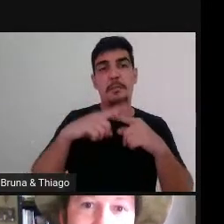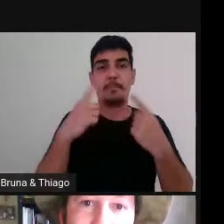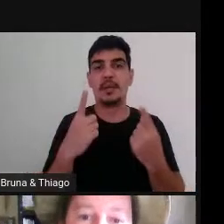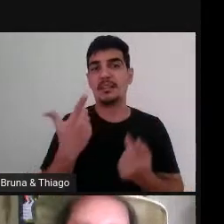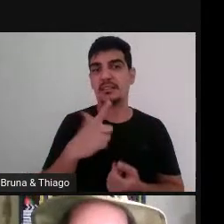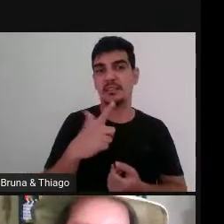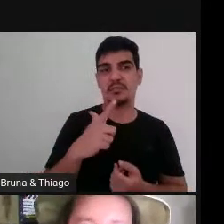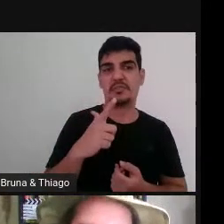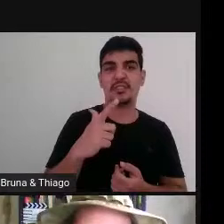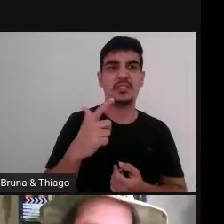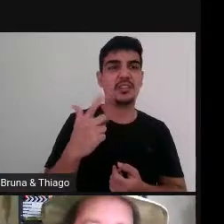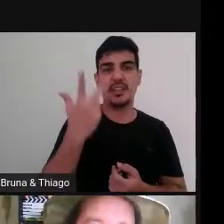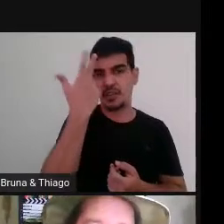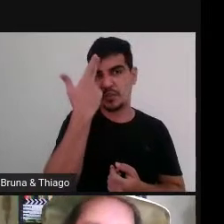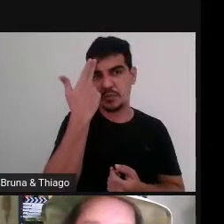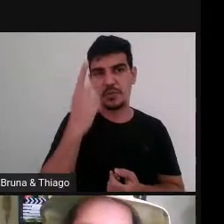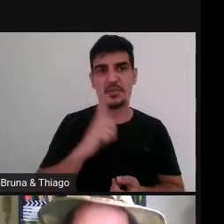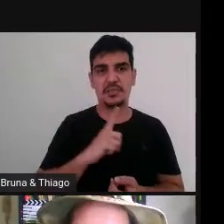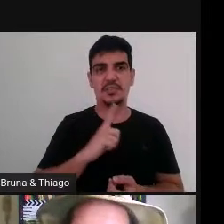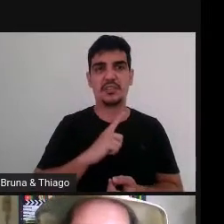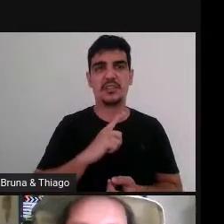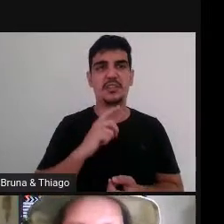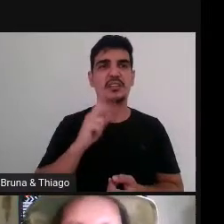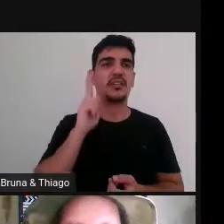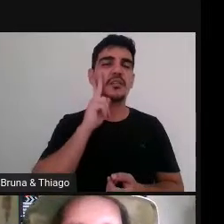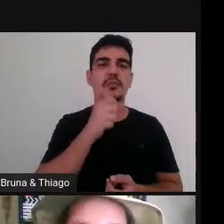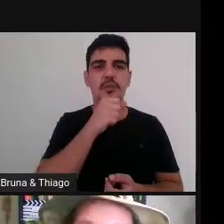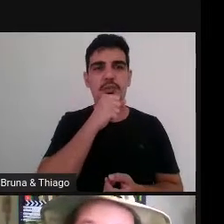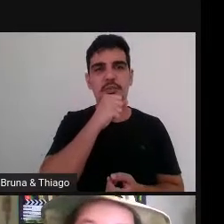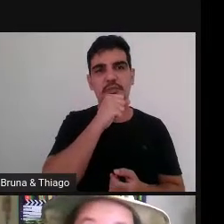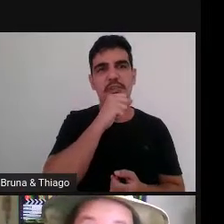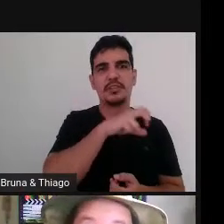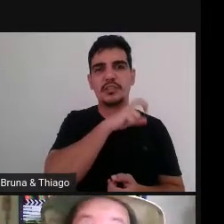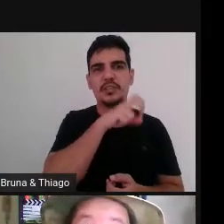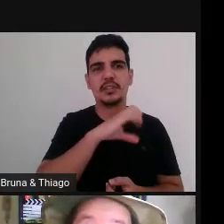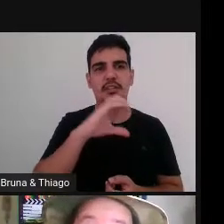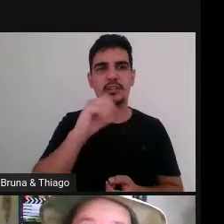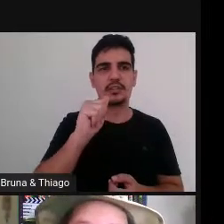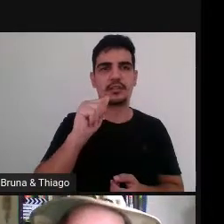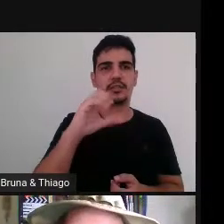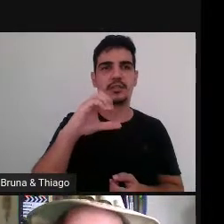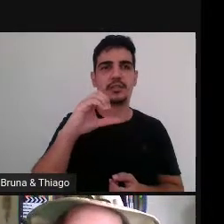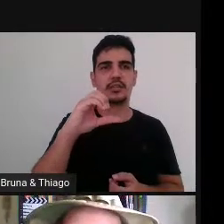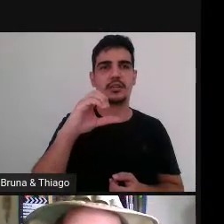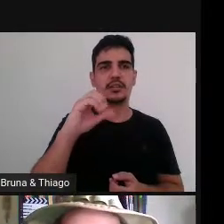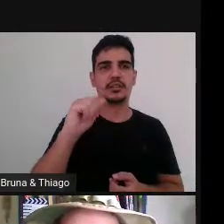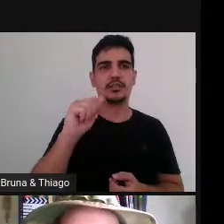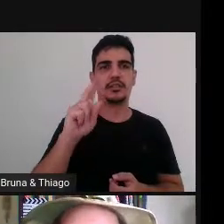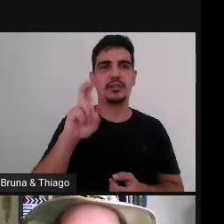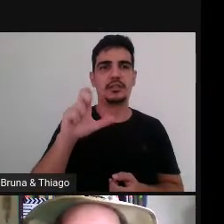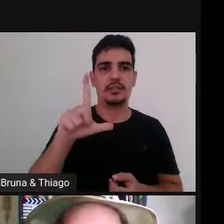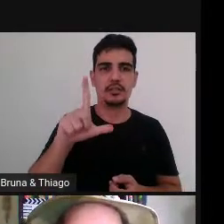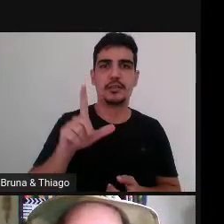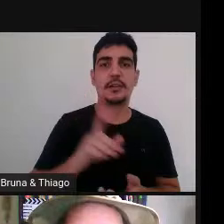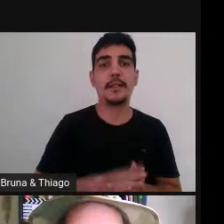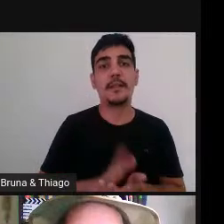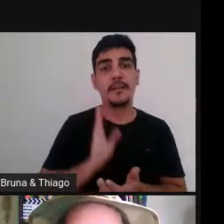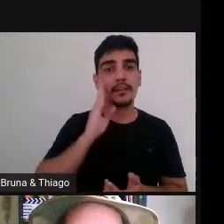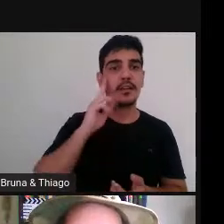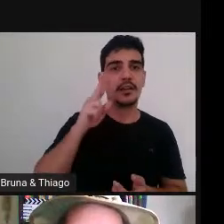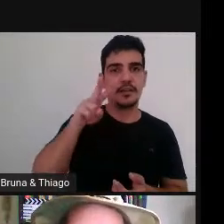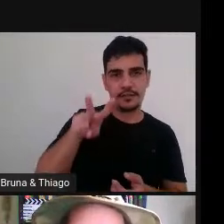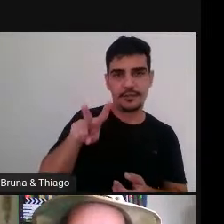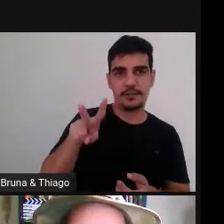na região de Porto Velho. Elas gostam de áreas mais abertas. Essa já deu trabalho também para identificar. São dois